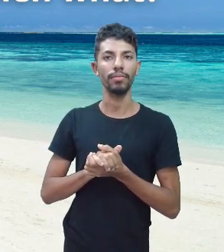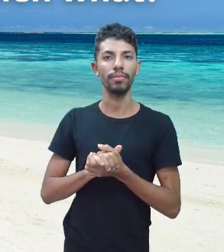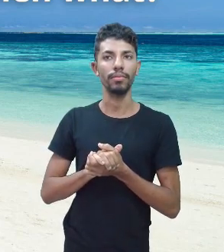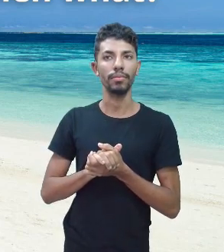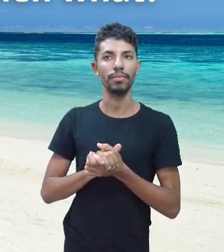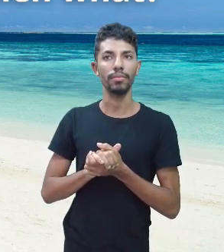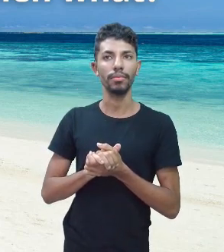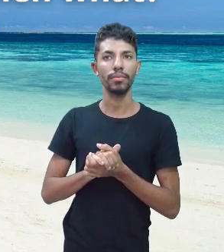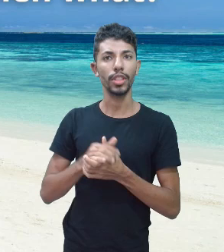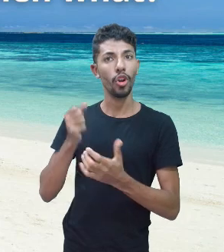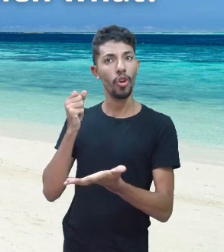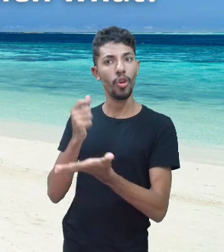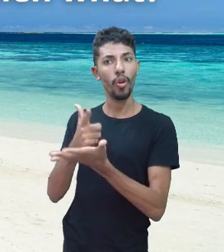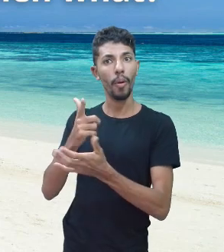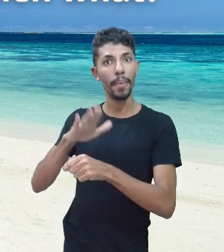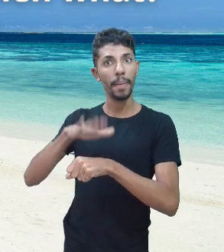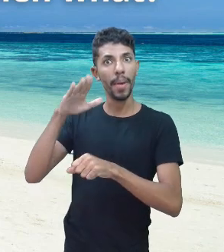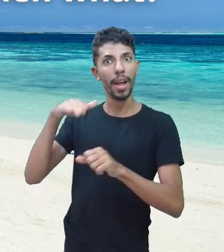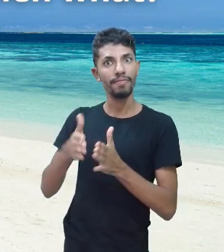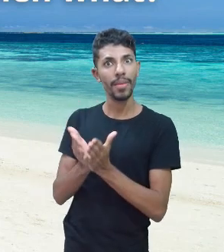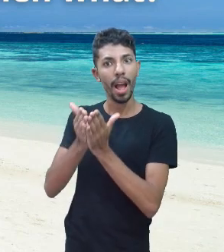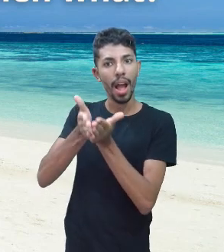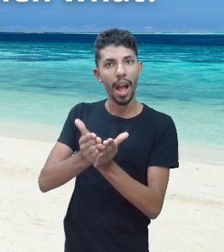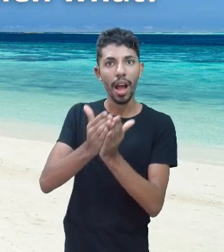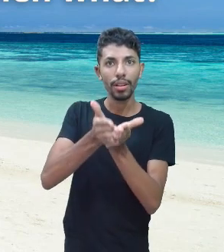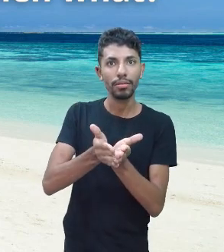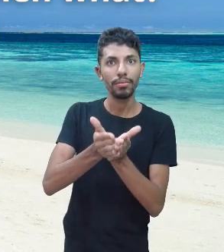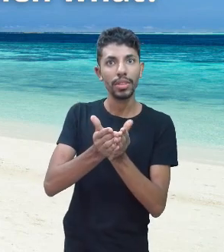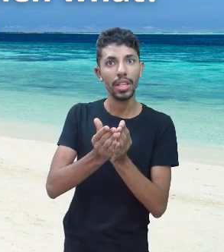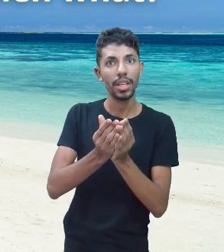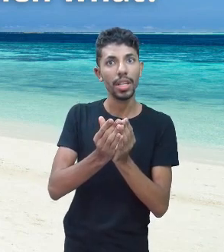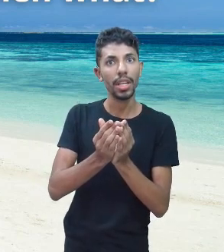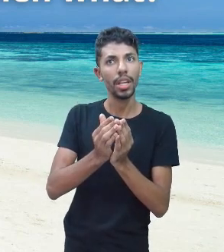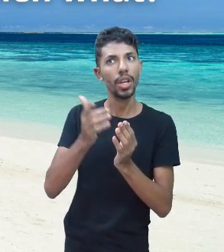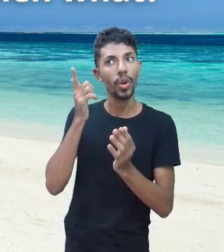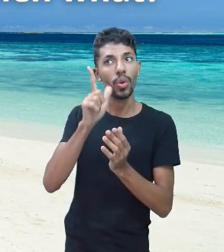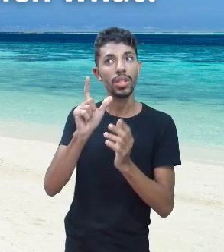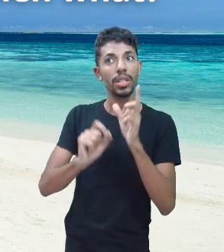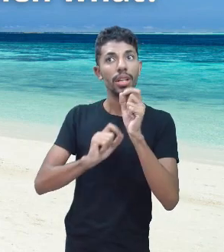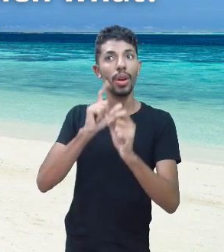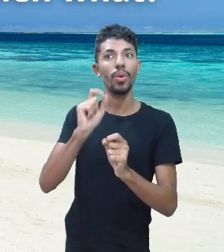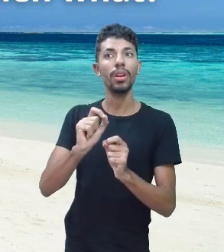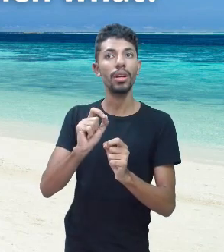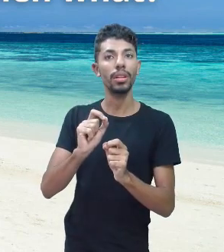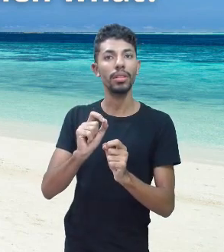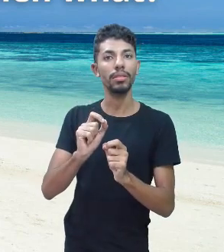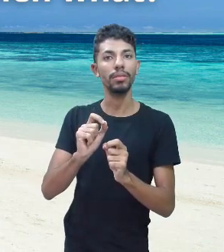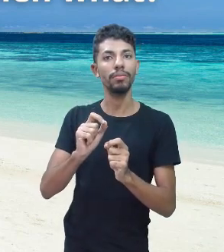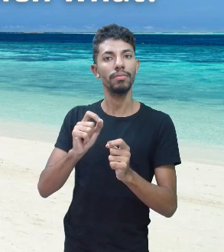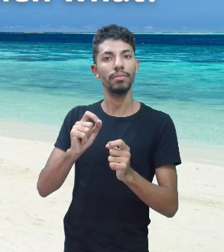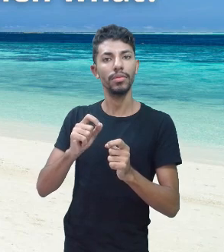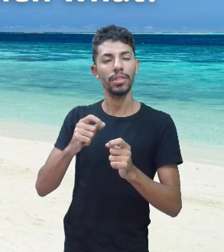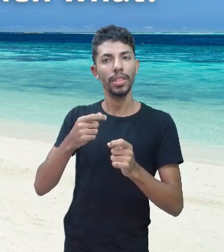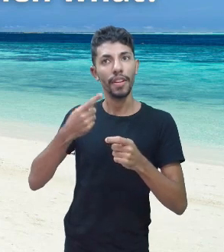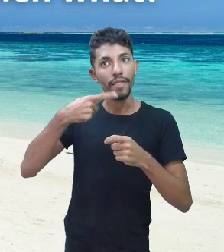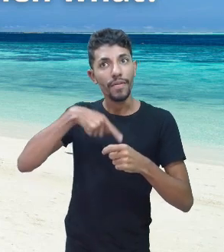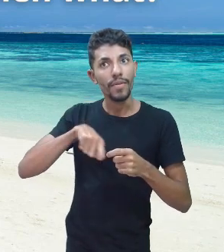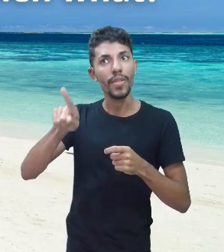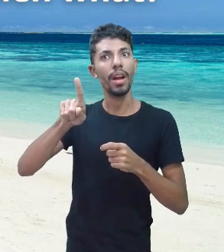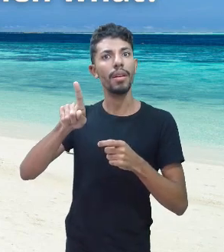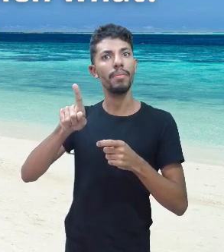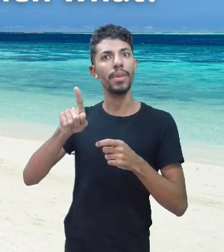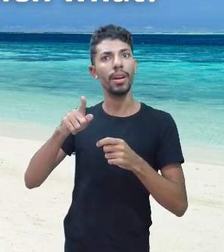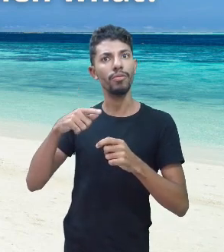boats, compre mais barcos, and run a successful business, e corra para um